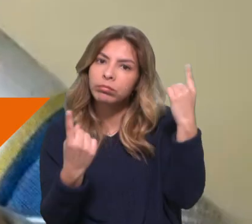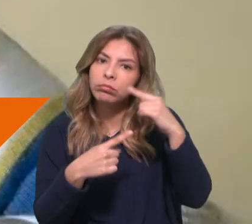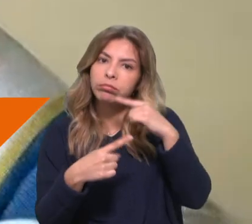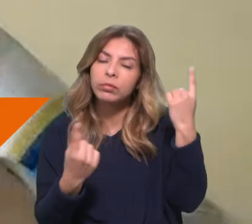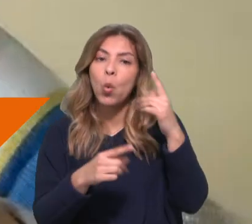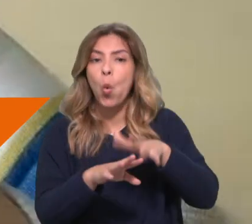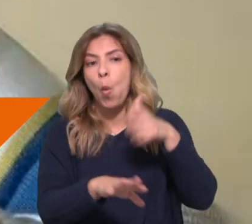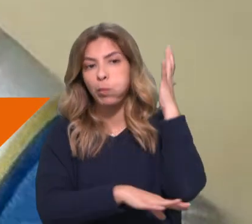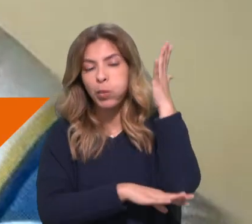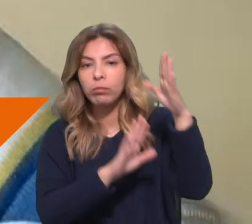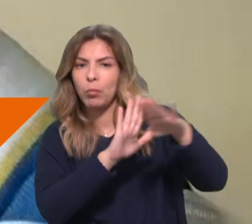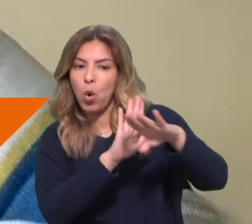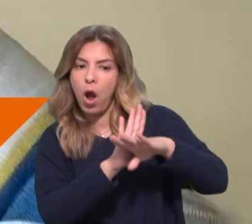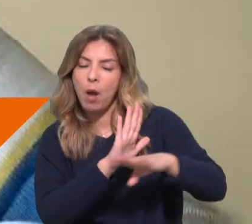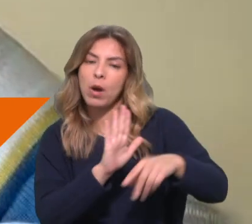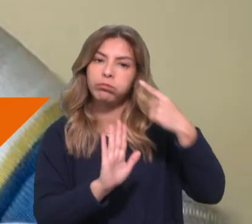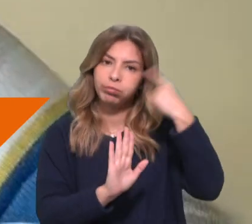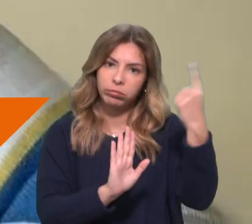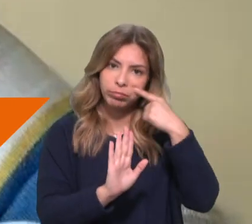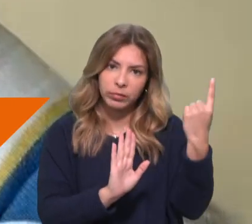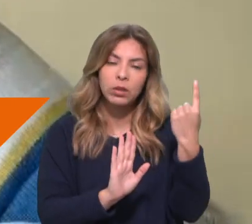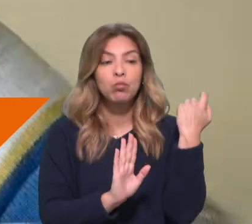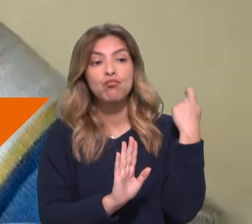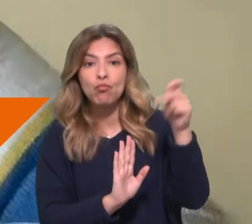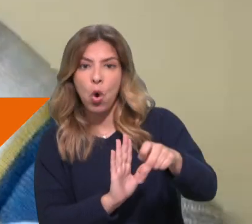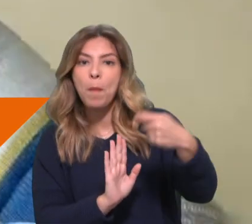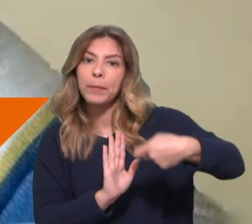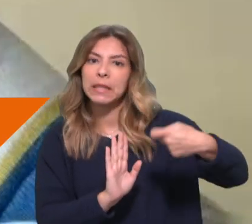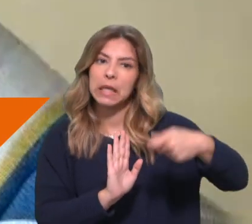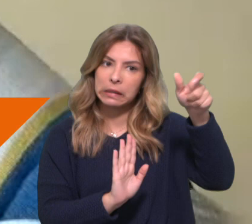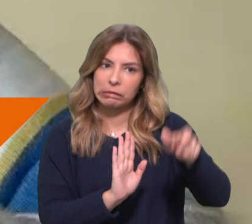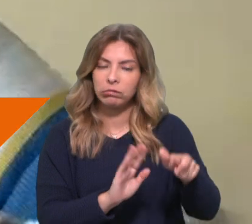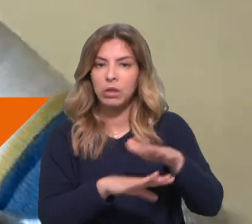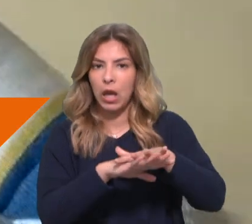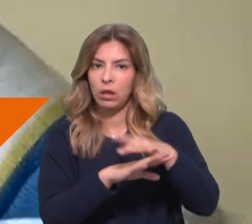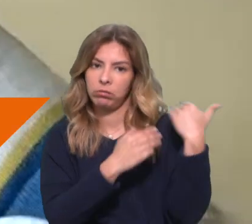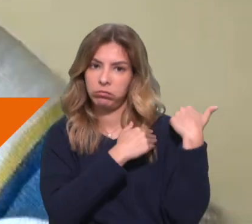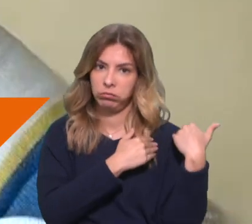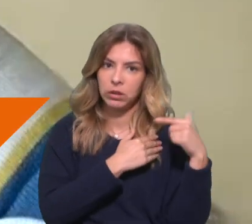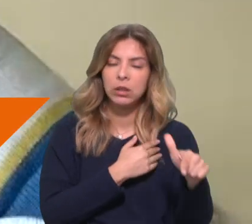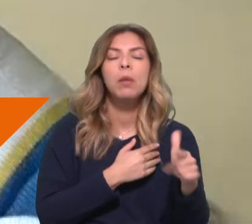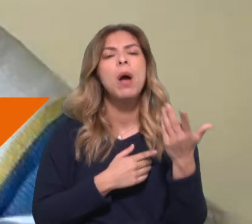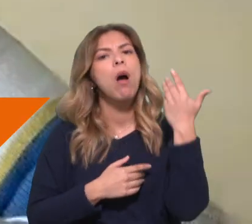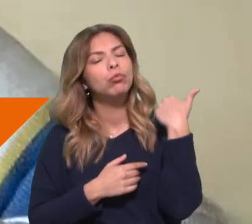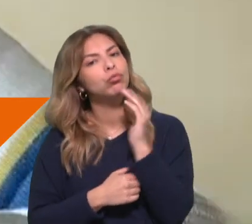congresso, desse painel. Tivemos cá o presidente da rede, inclusive, e tivemos essa oportunidade de lançar, mas também já tivemos várias celebrações religiosas, como